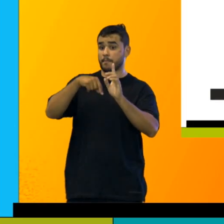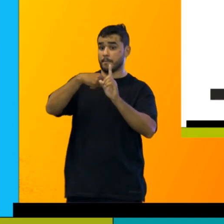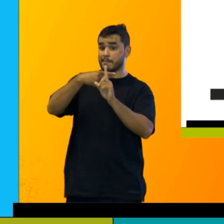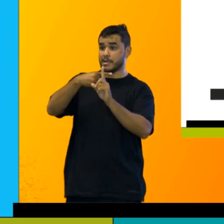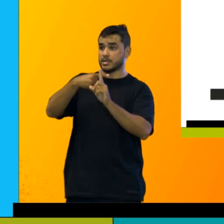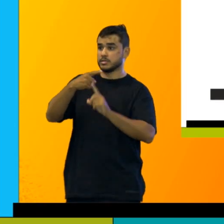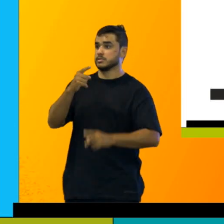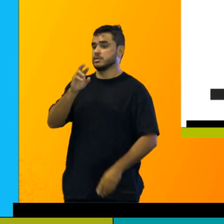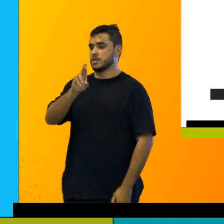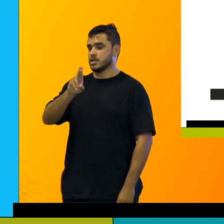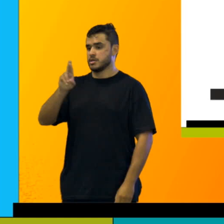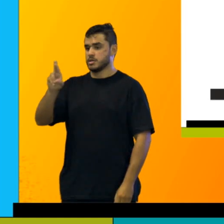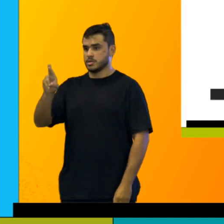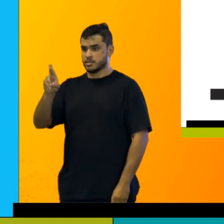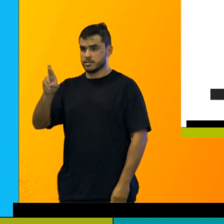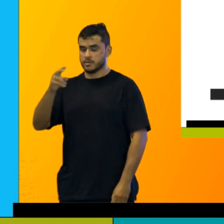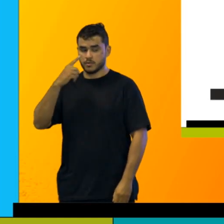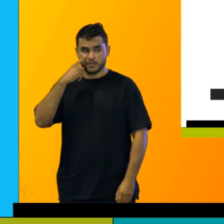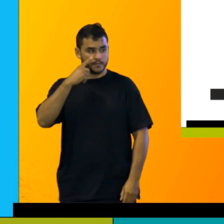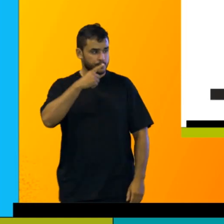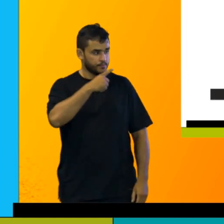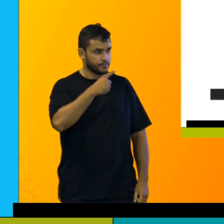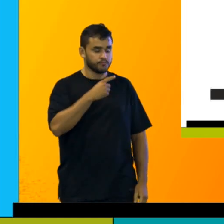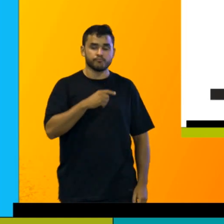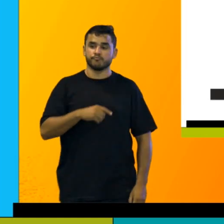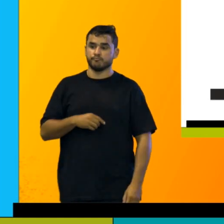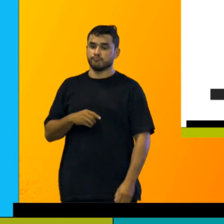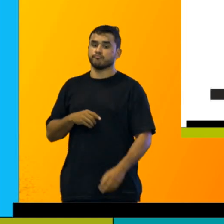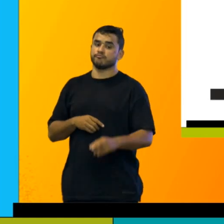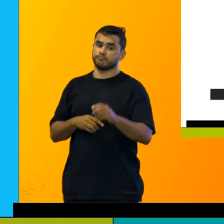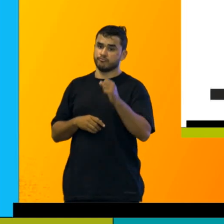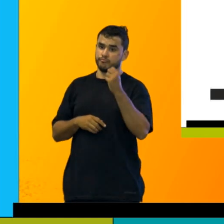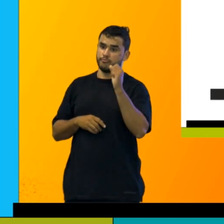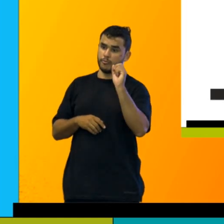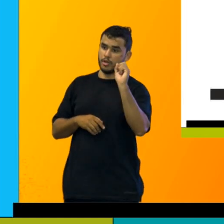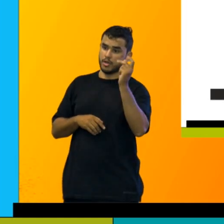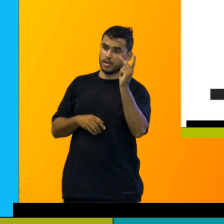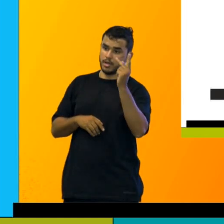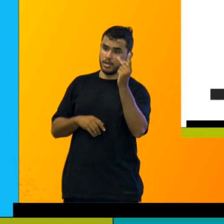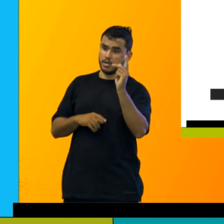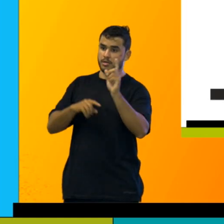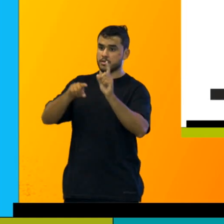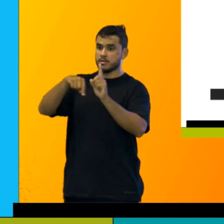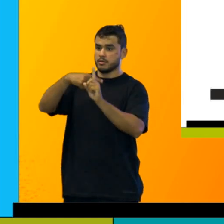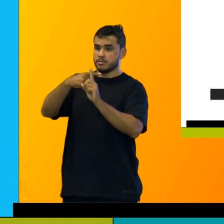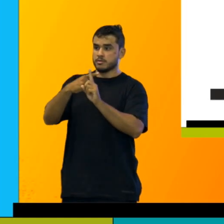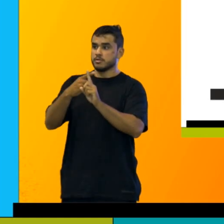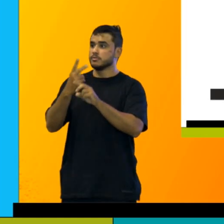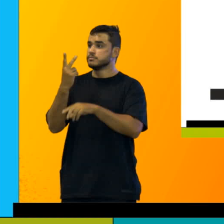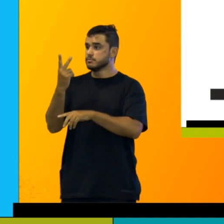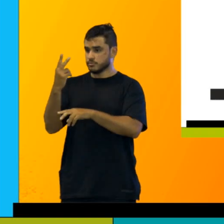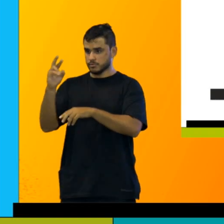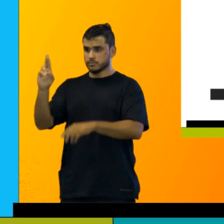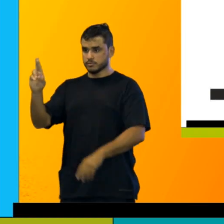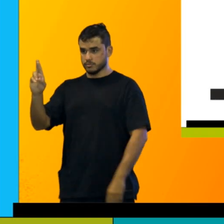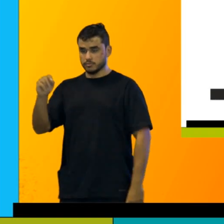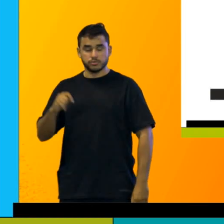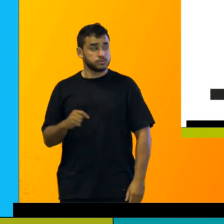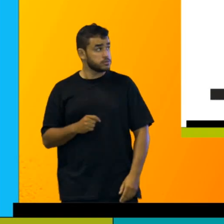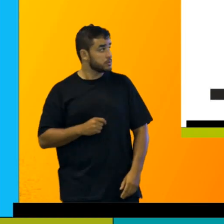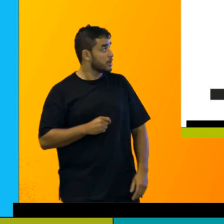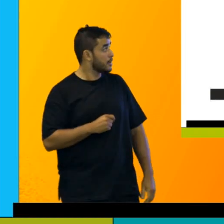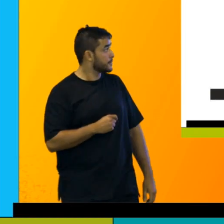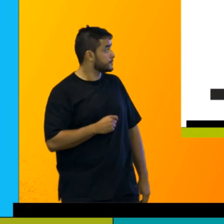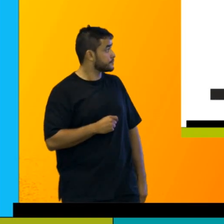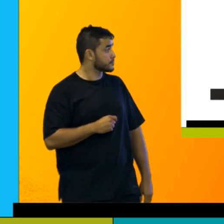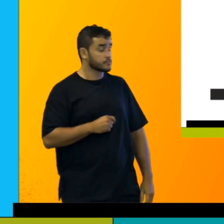vou ter assim, ó, H mais 2 R's. H mais 2 R's. O H eu não sei, mas o R eu sei. Quanto é o